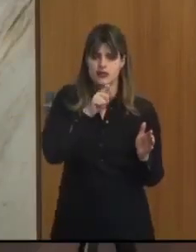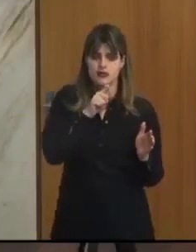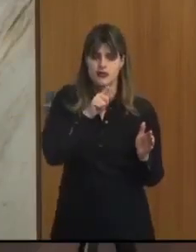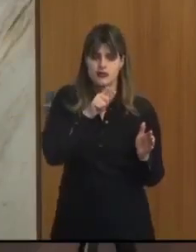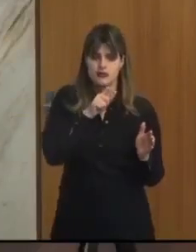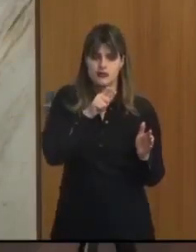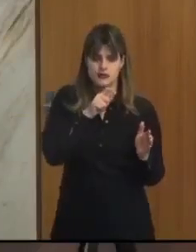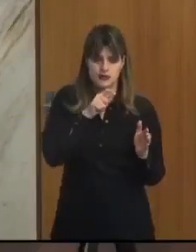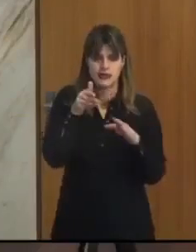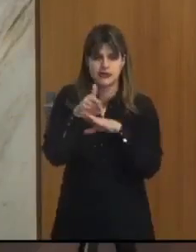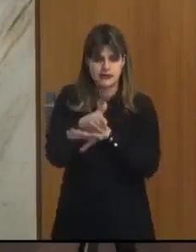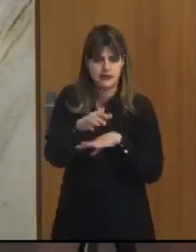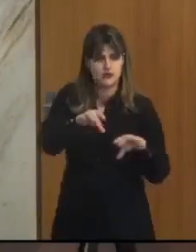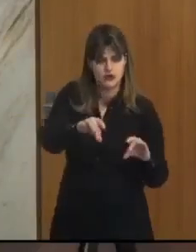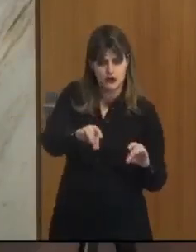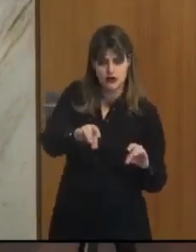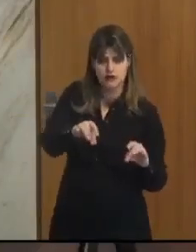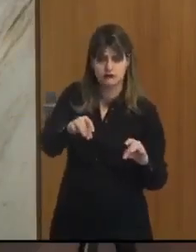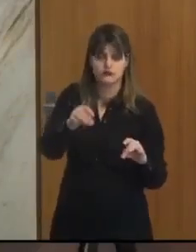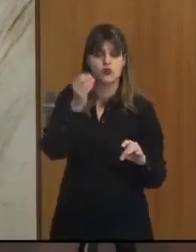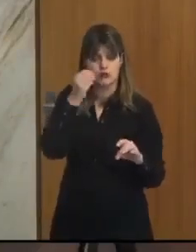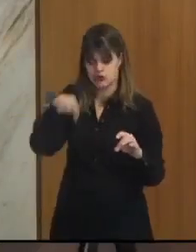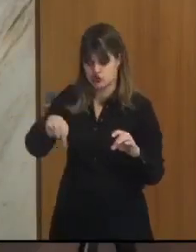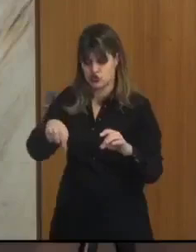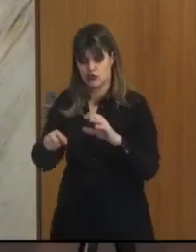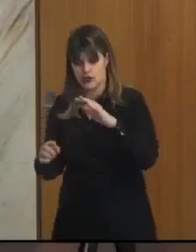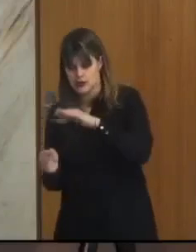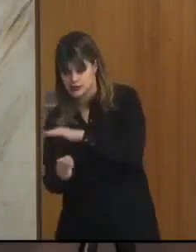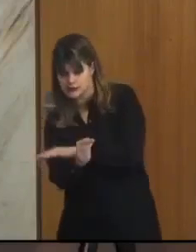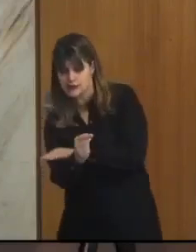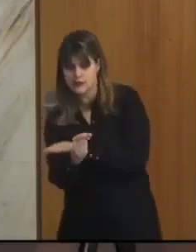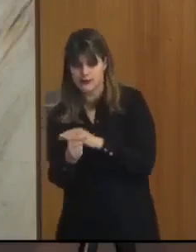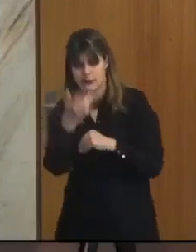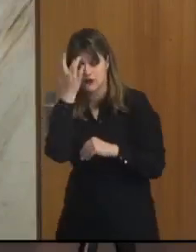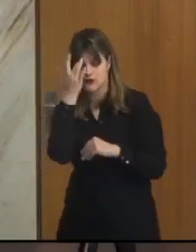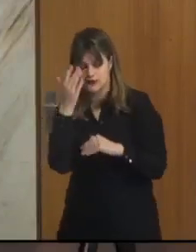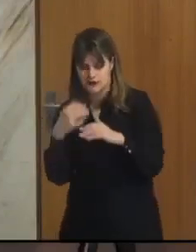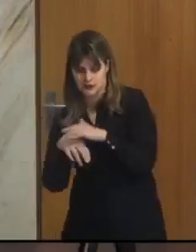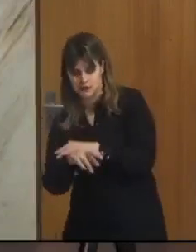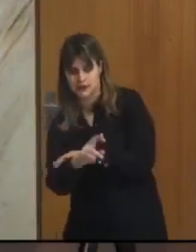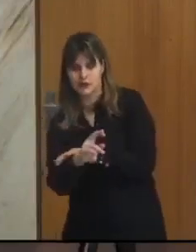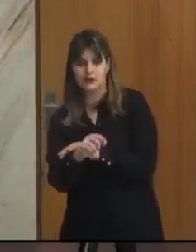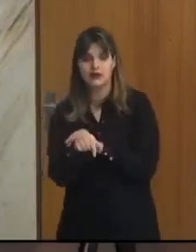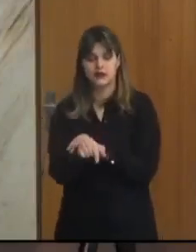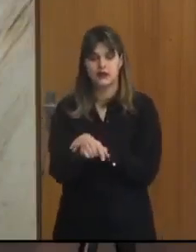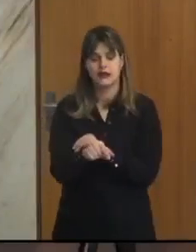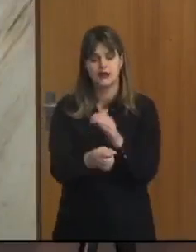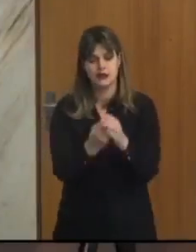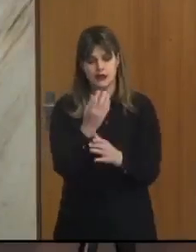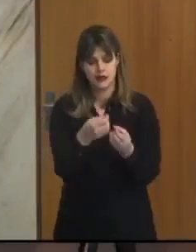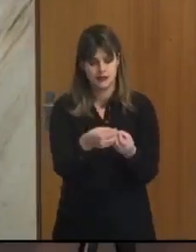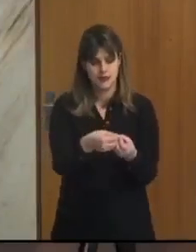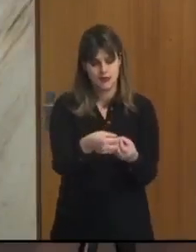um acesso fácil a sul, que também vai informar o próprio nascimento e o